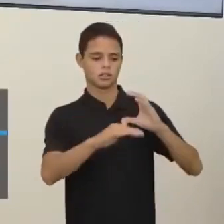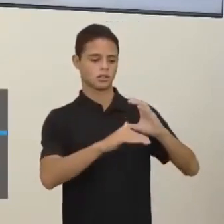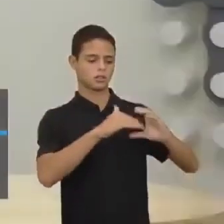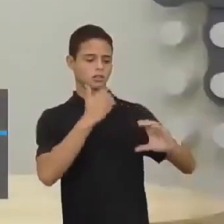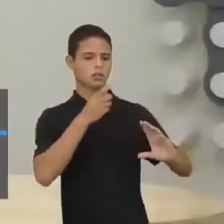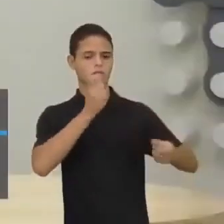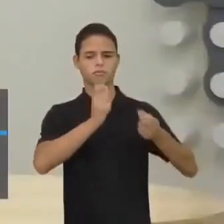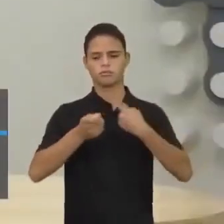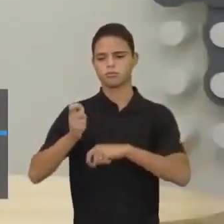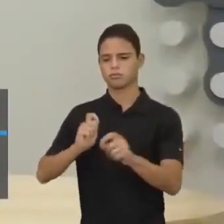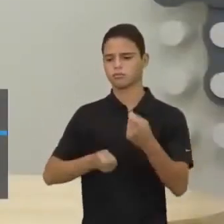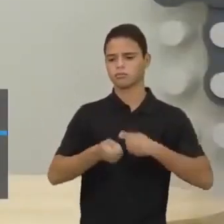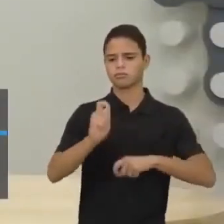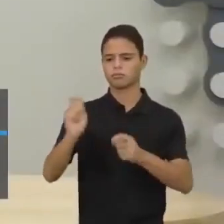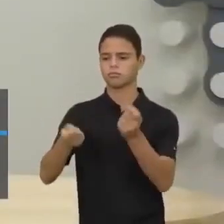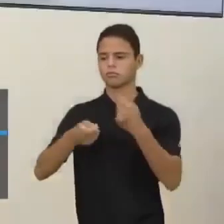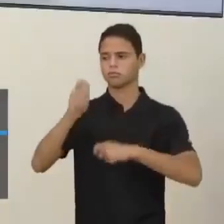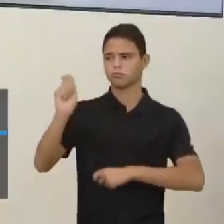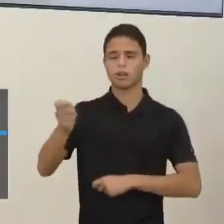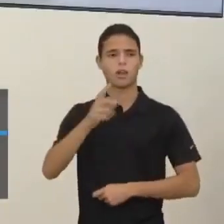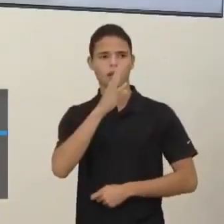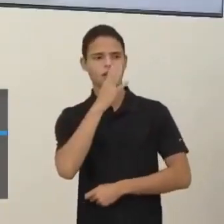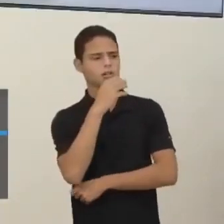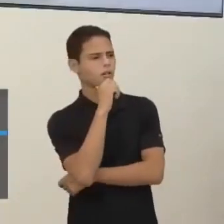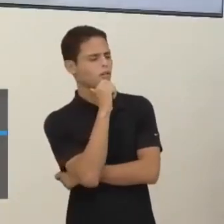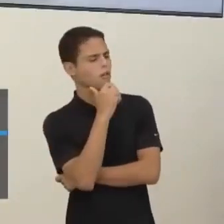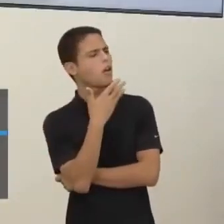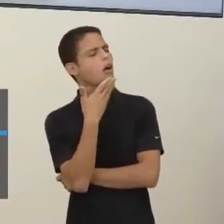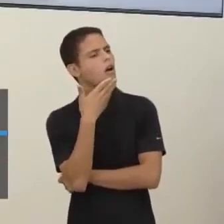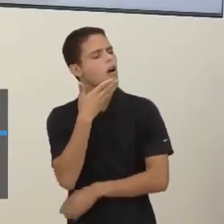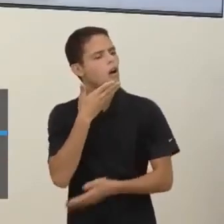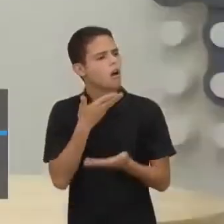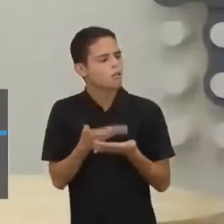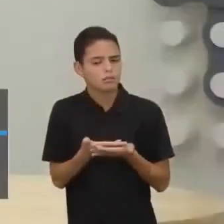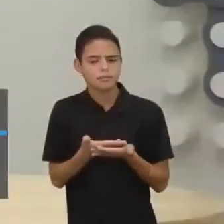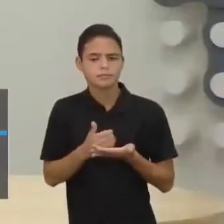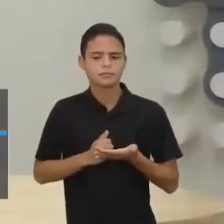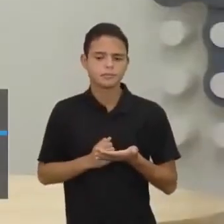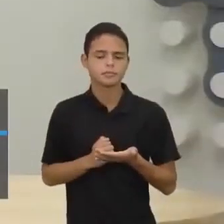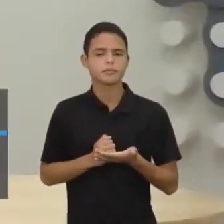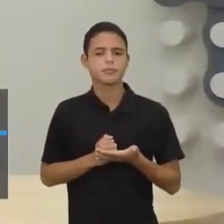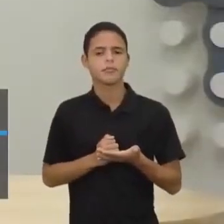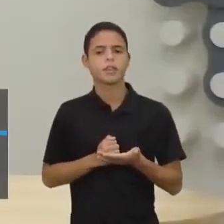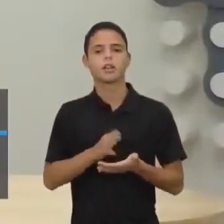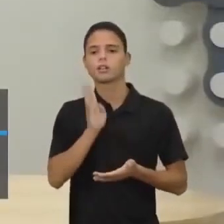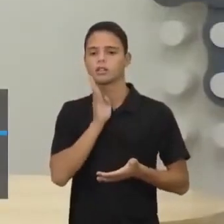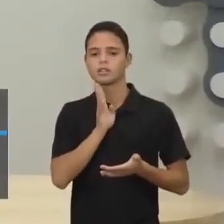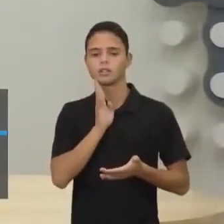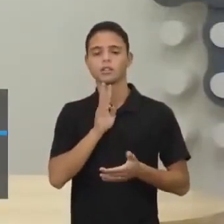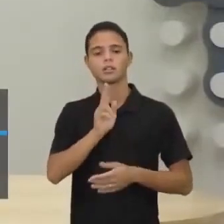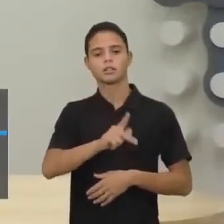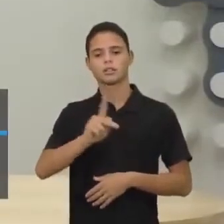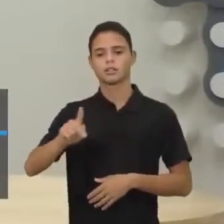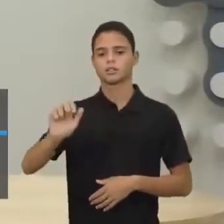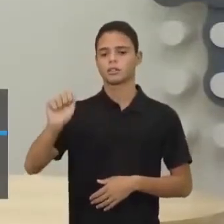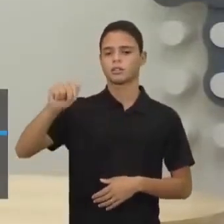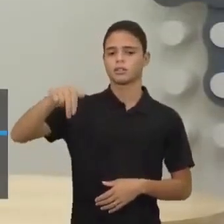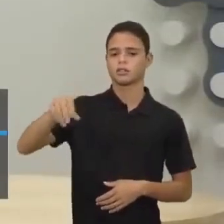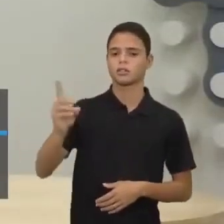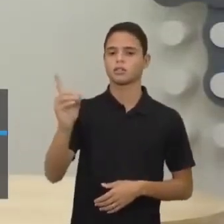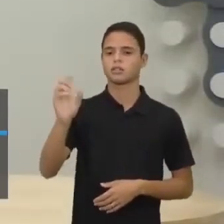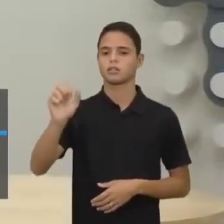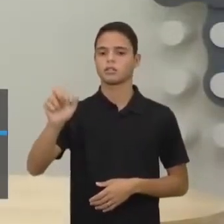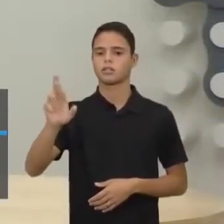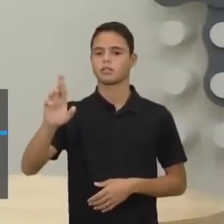fiquei impressionado, A gente recebe muitos trabalhos. É legal você falar isso, professor Anderson, que às vezes a gente,